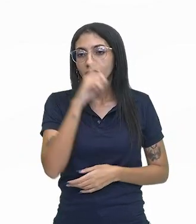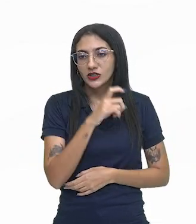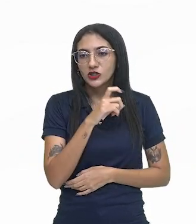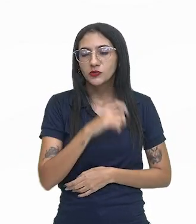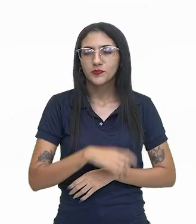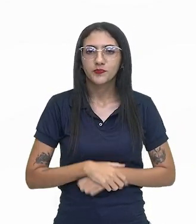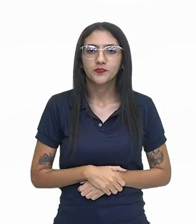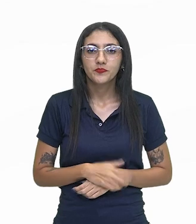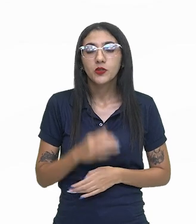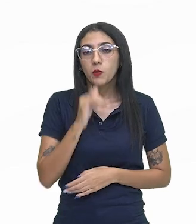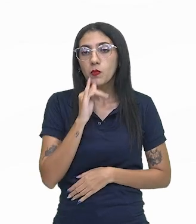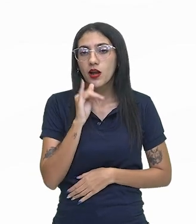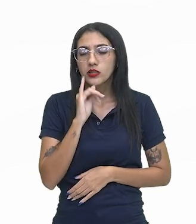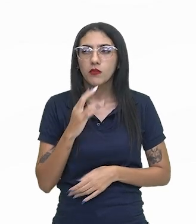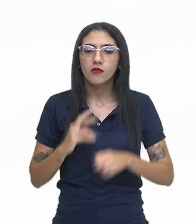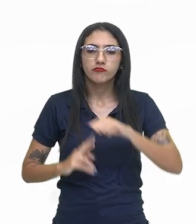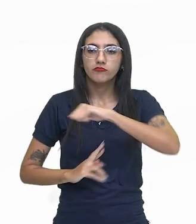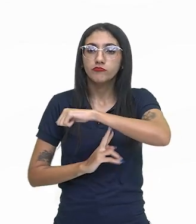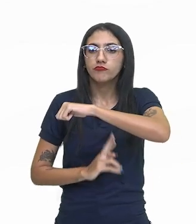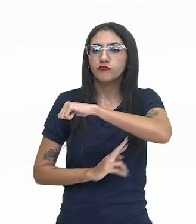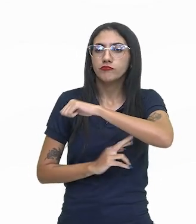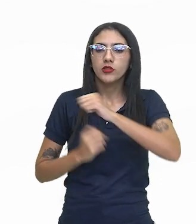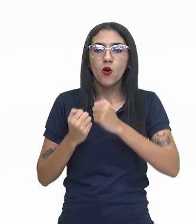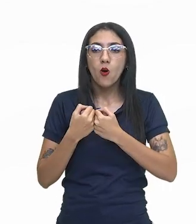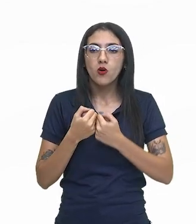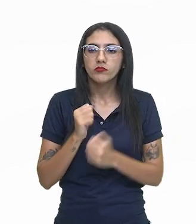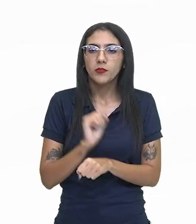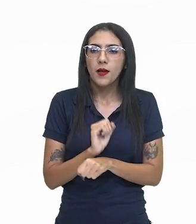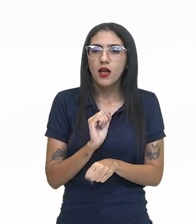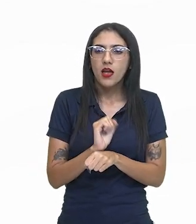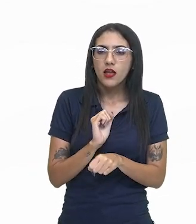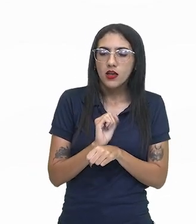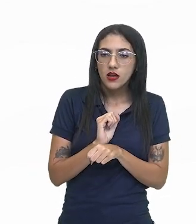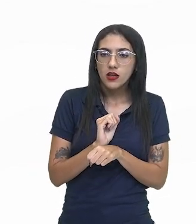está, por exemplo, numa parada de ônibus esperando o ônibus, quanto também